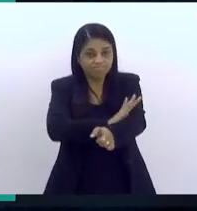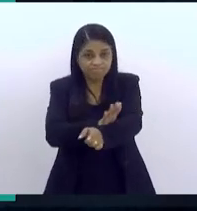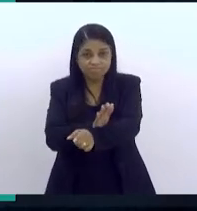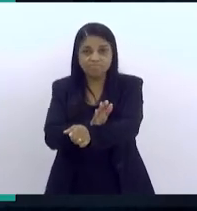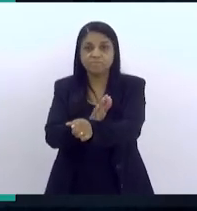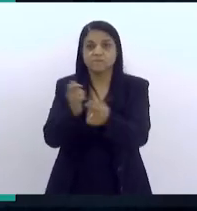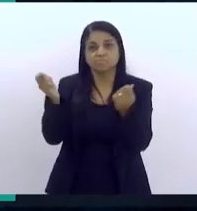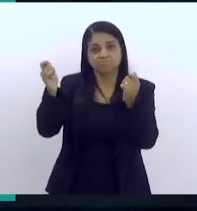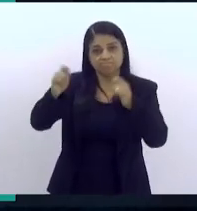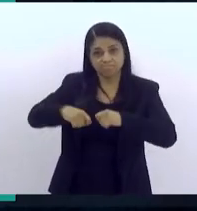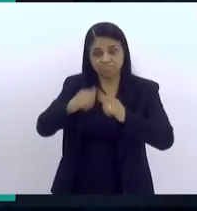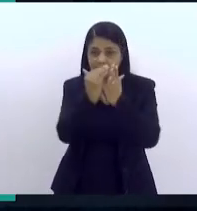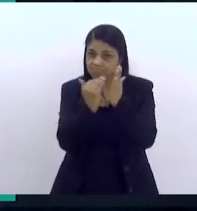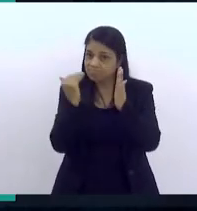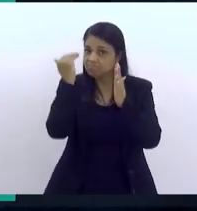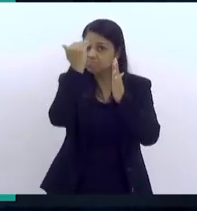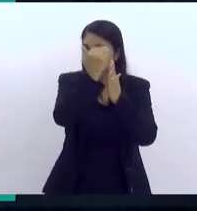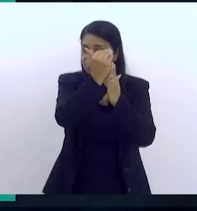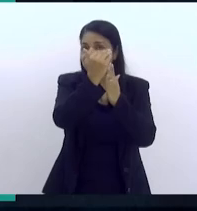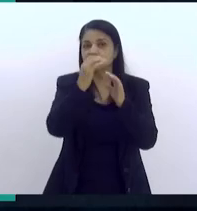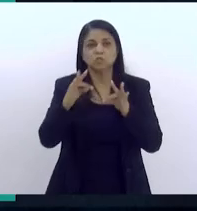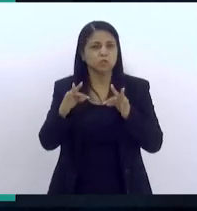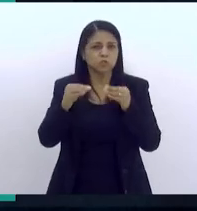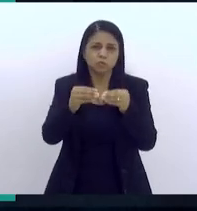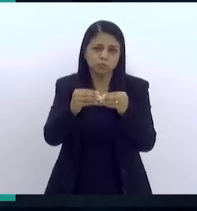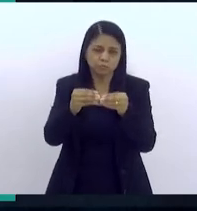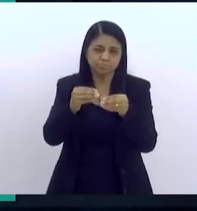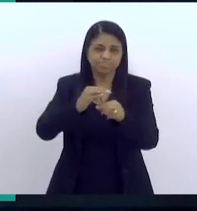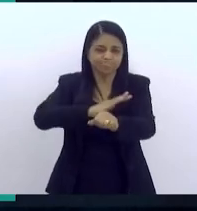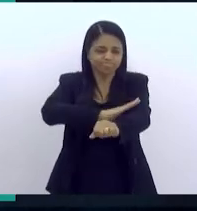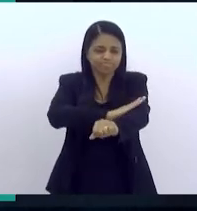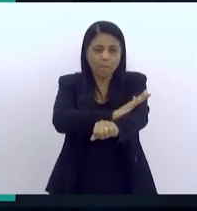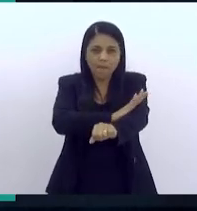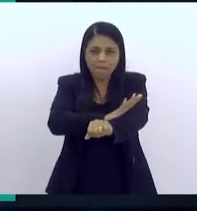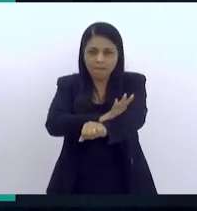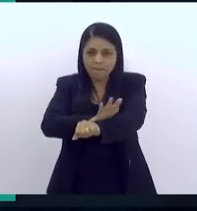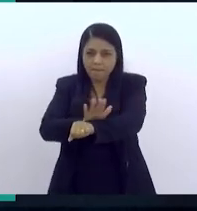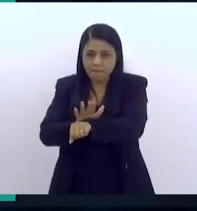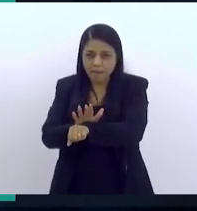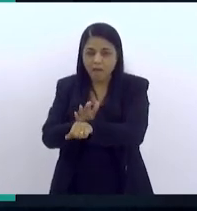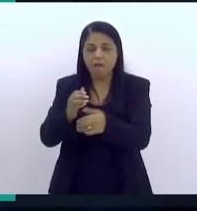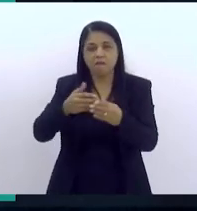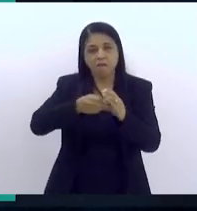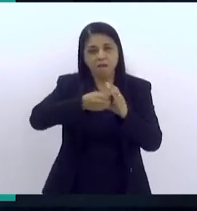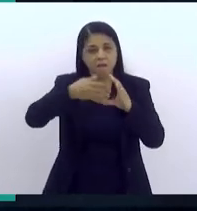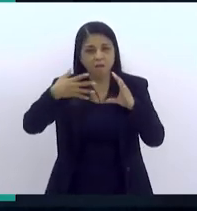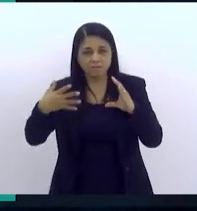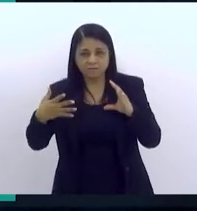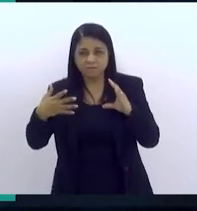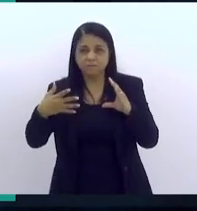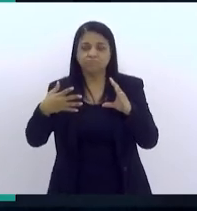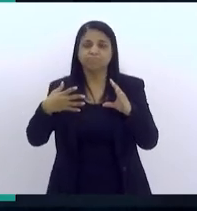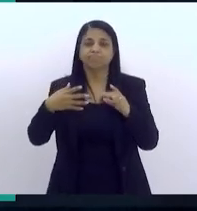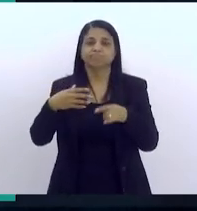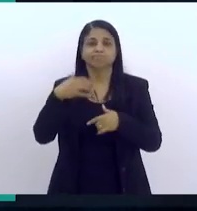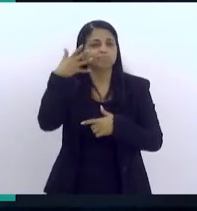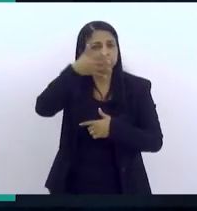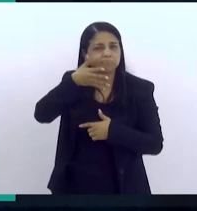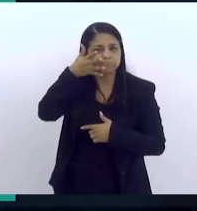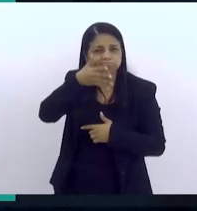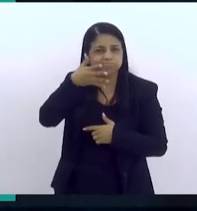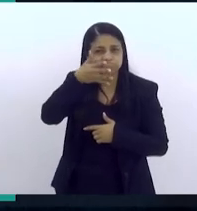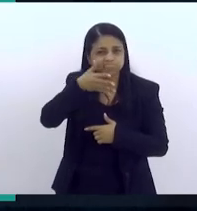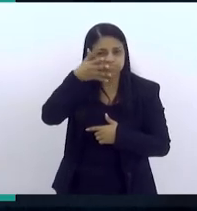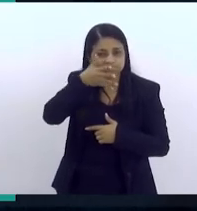de Eugenia de todas essas características que estão presentes nos discursos Ultra conservadores e